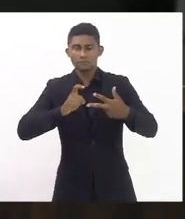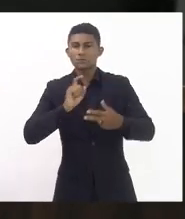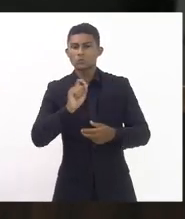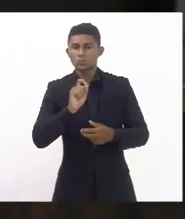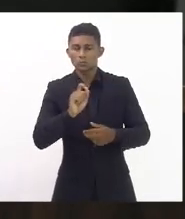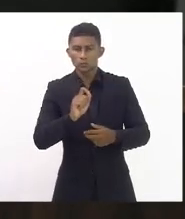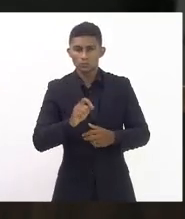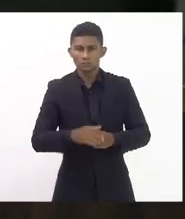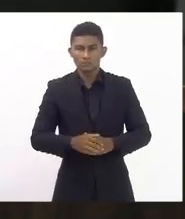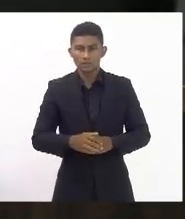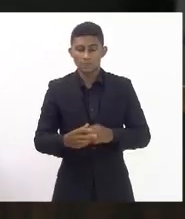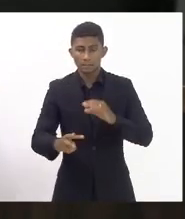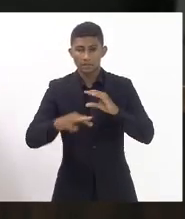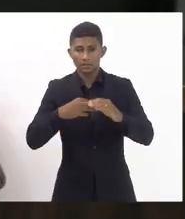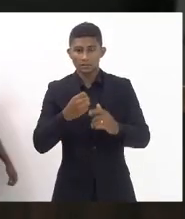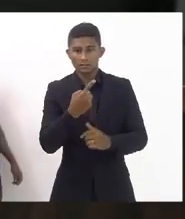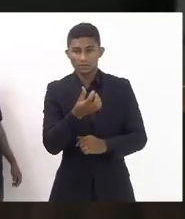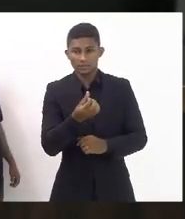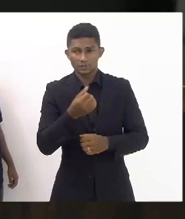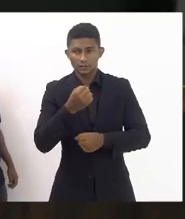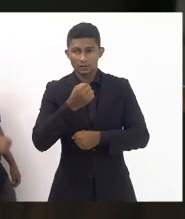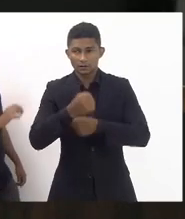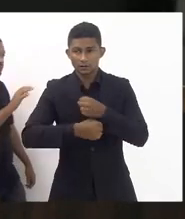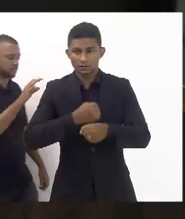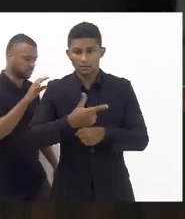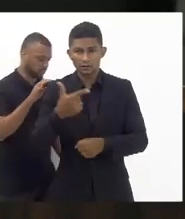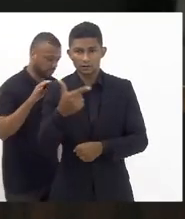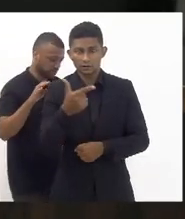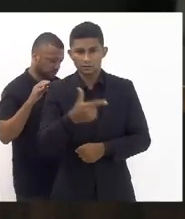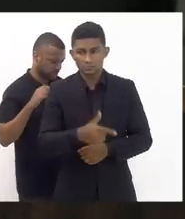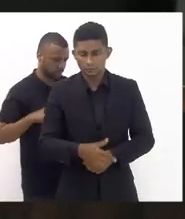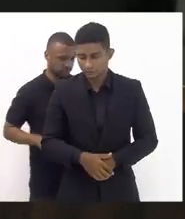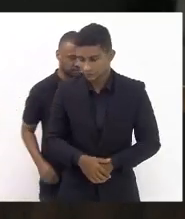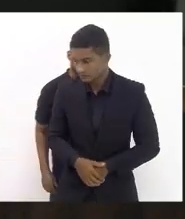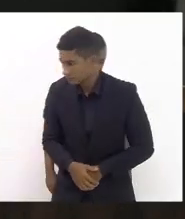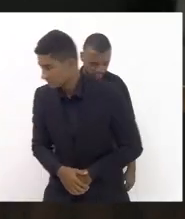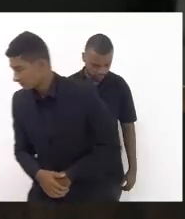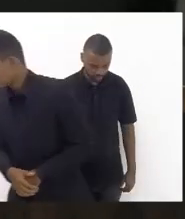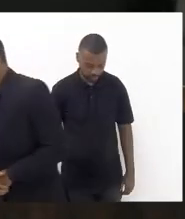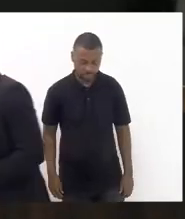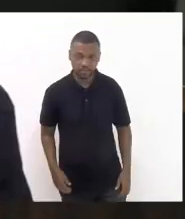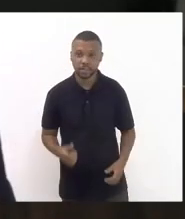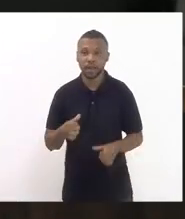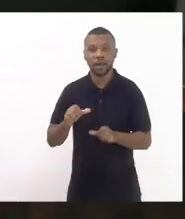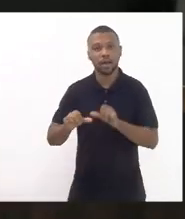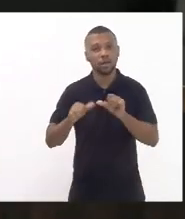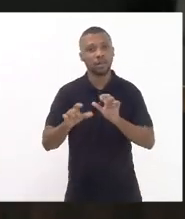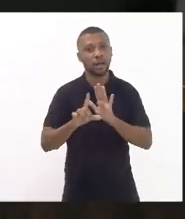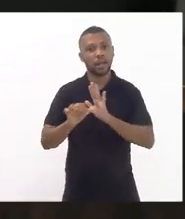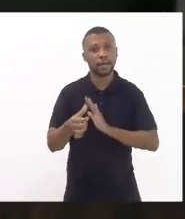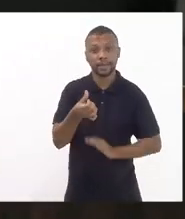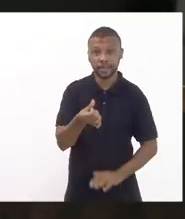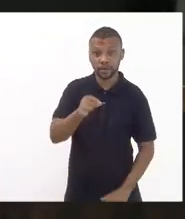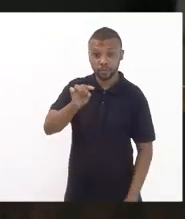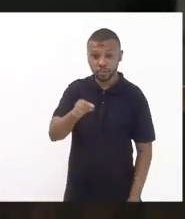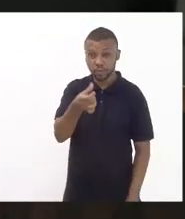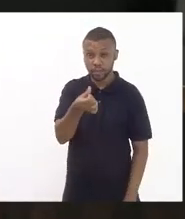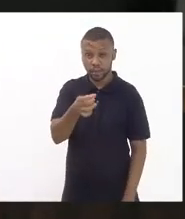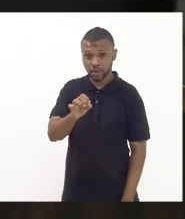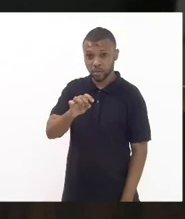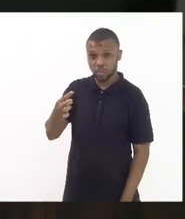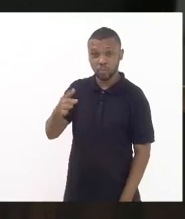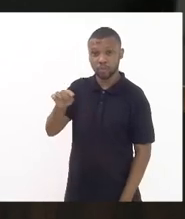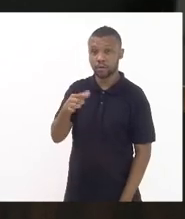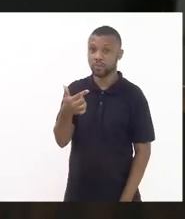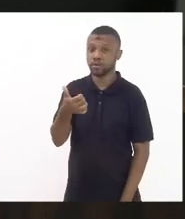mensagem 16 de 22, que altera a Lei Estadual número 6.601 de 28 de novembro de 2013, que dispõe sobre o